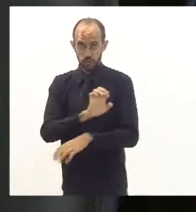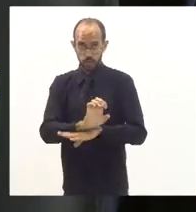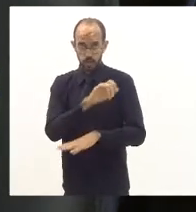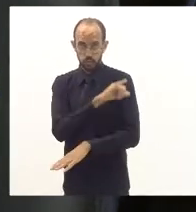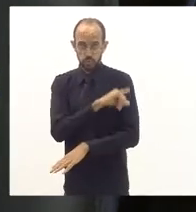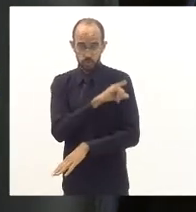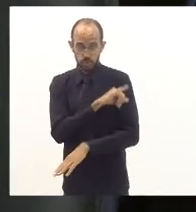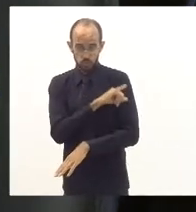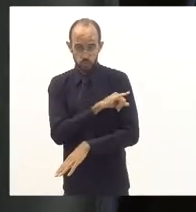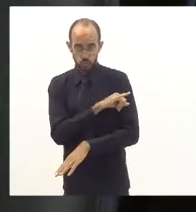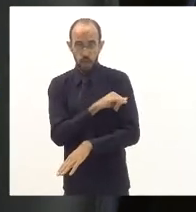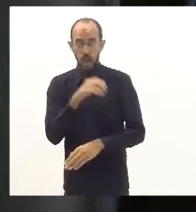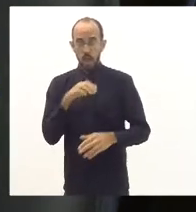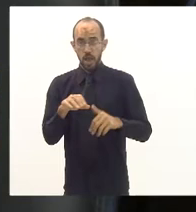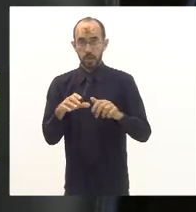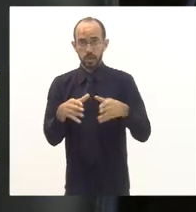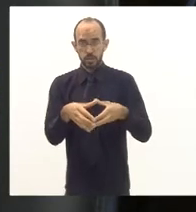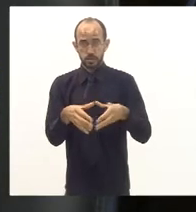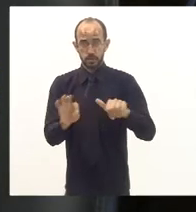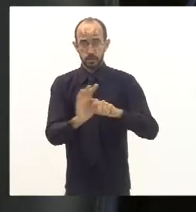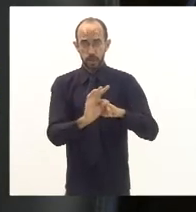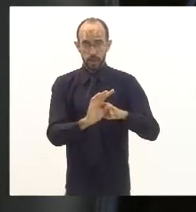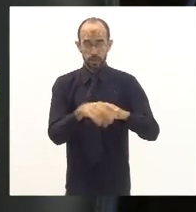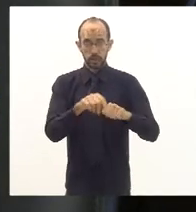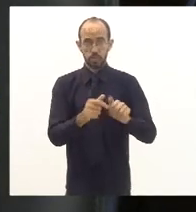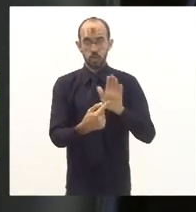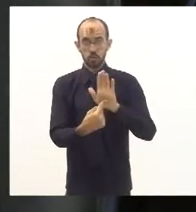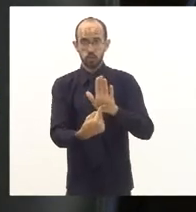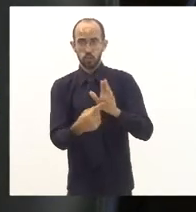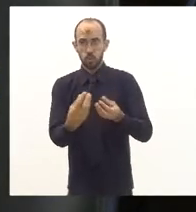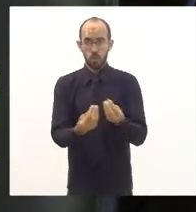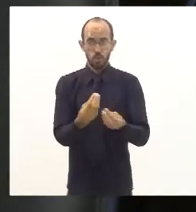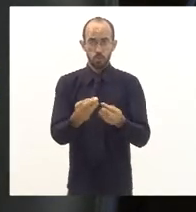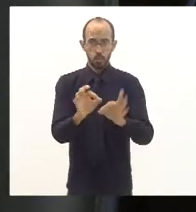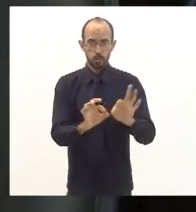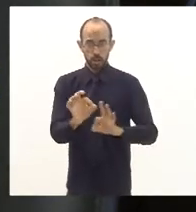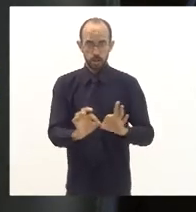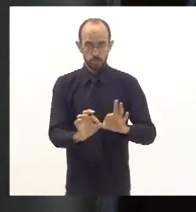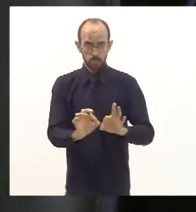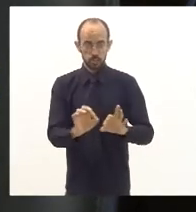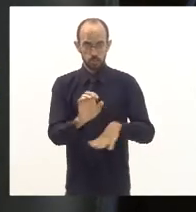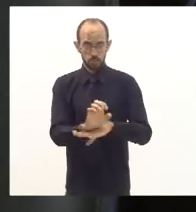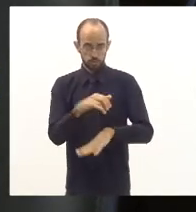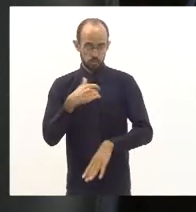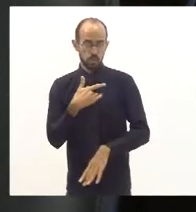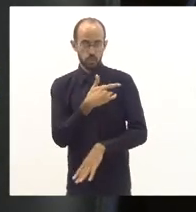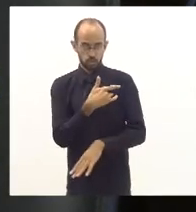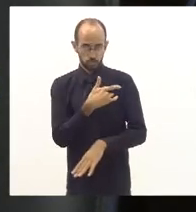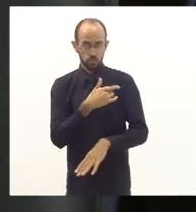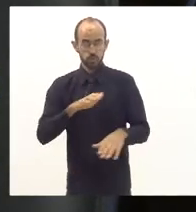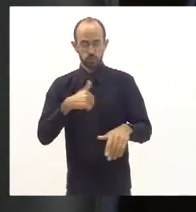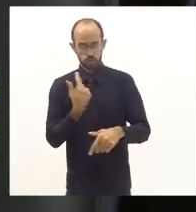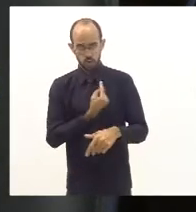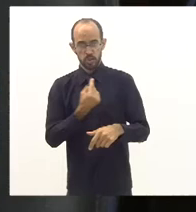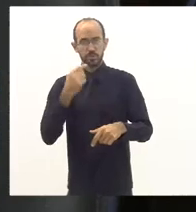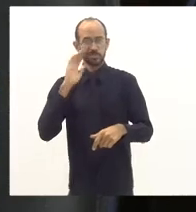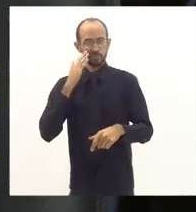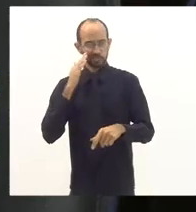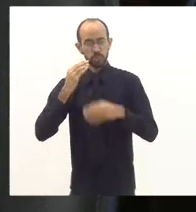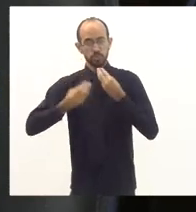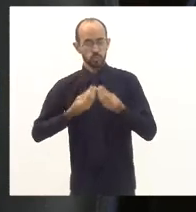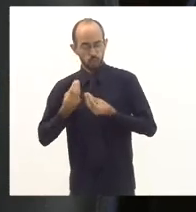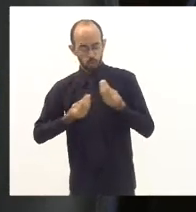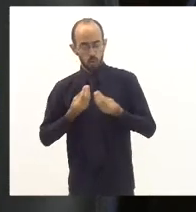todas as 9 regiões o que é o plano estadual de saúde, qual é a direção que a gente quer. Então, a gente vem entendendo também nessa lógica